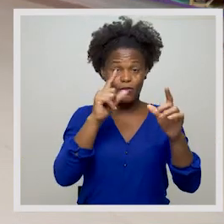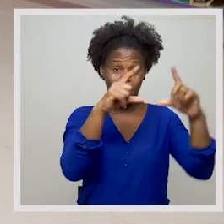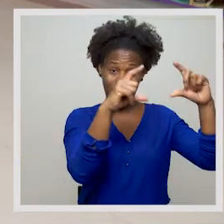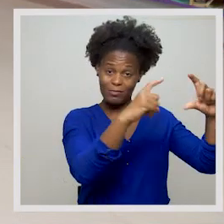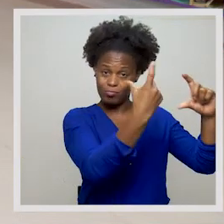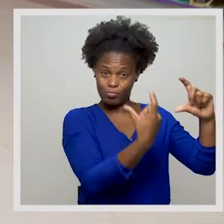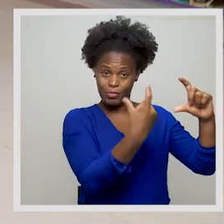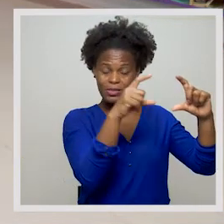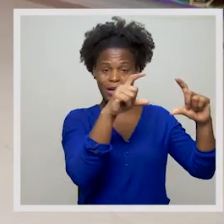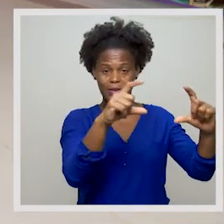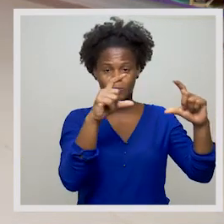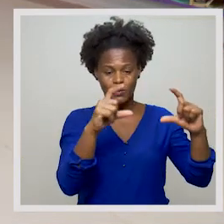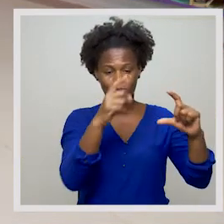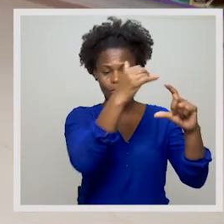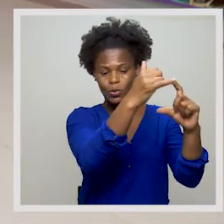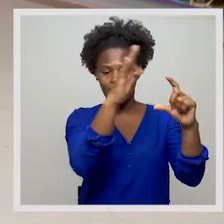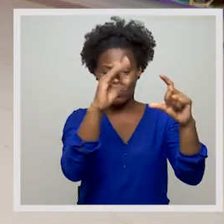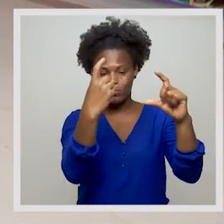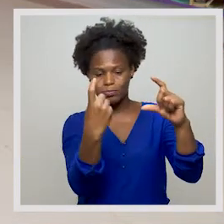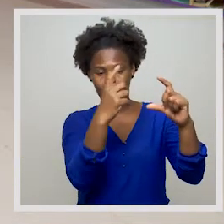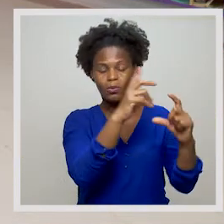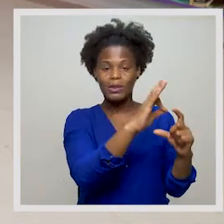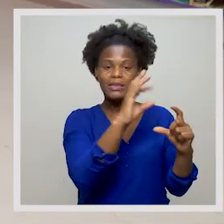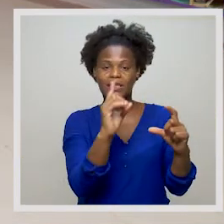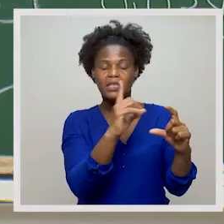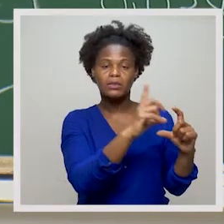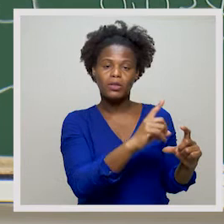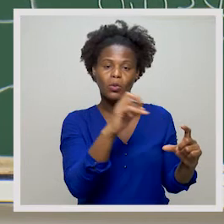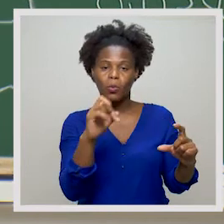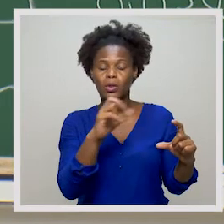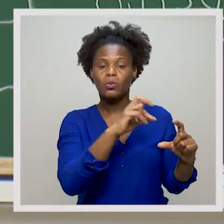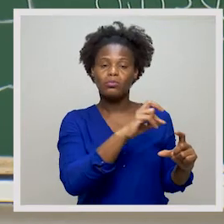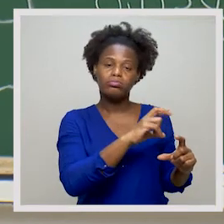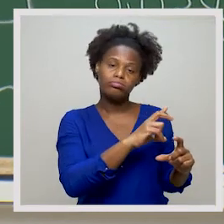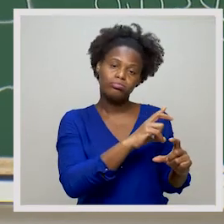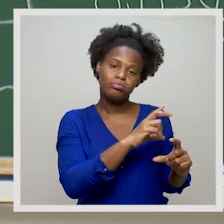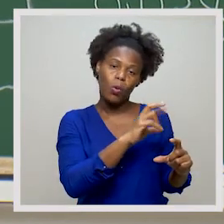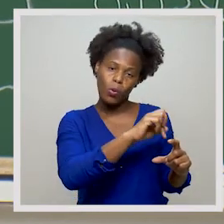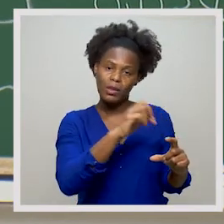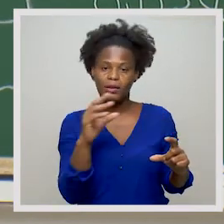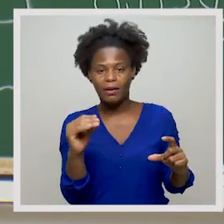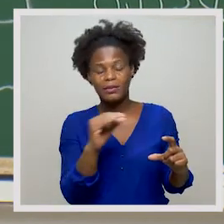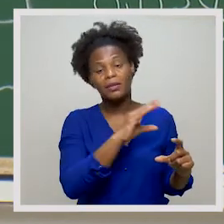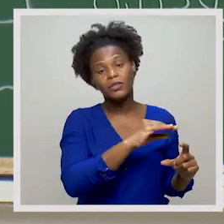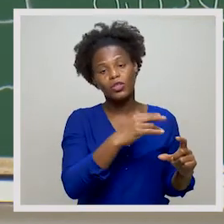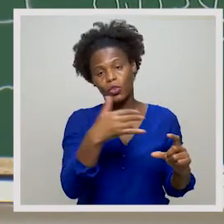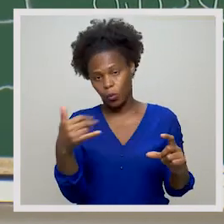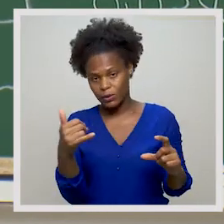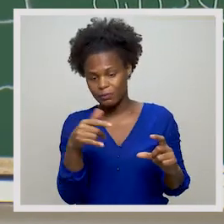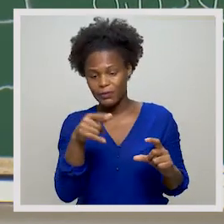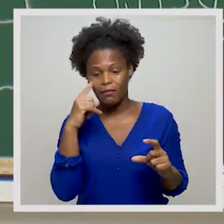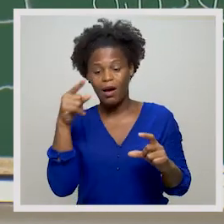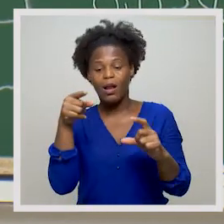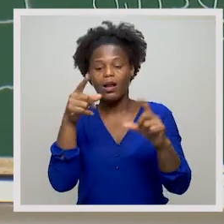classes. Classe 2 a 4, 4 a 6, 6 a 8, 8 a 10, 10 a 12. A frequência absoluta